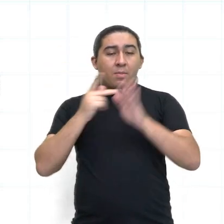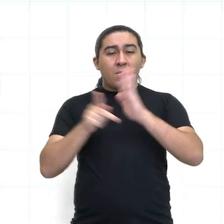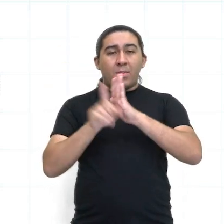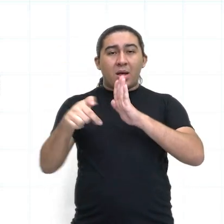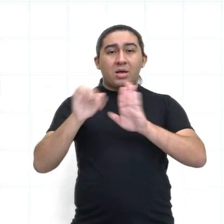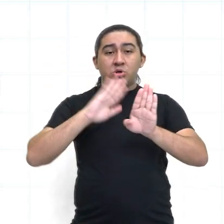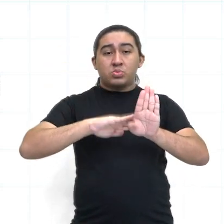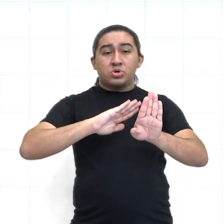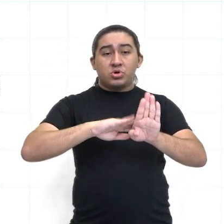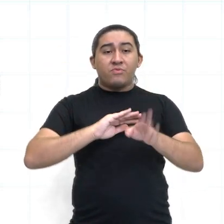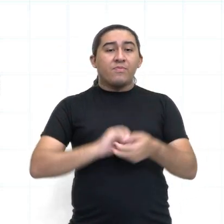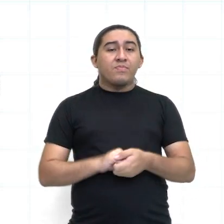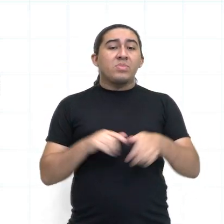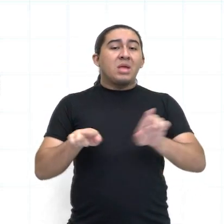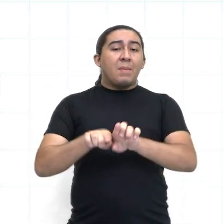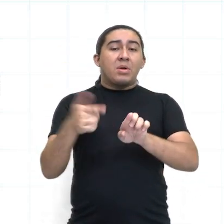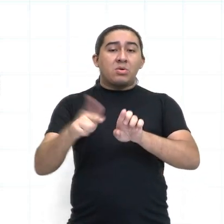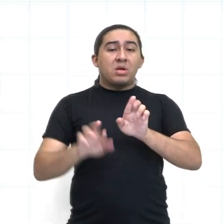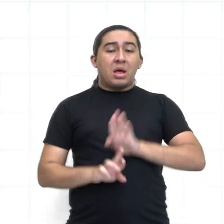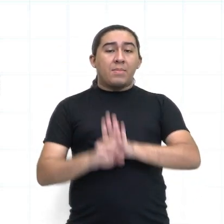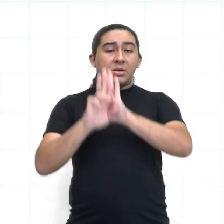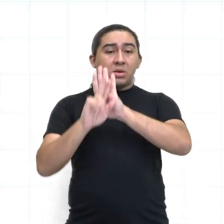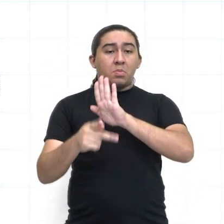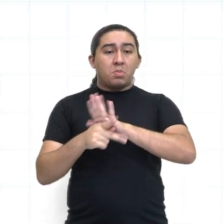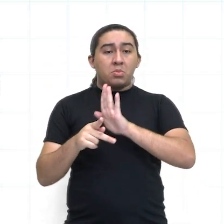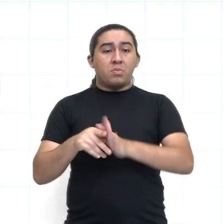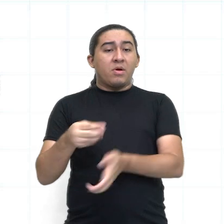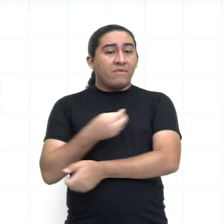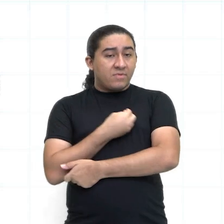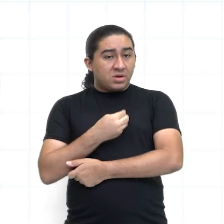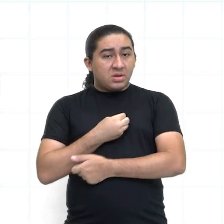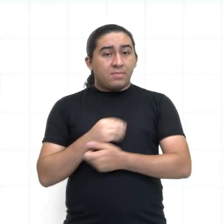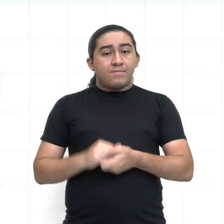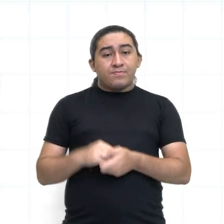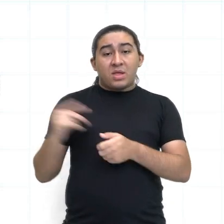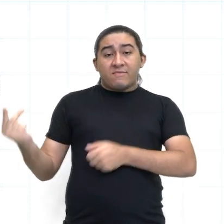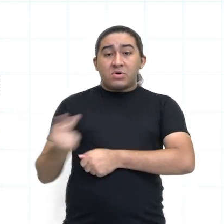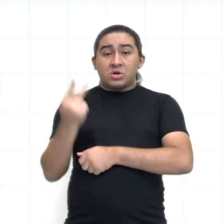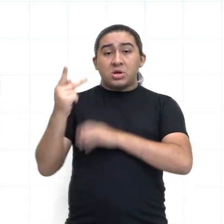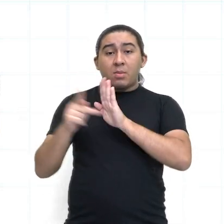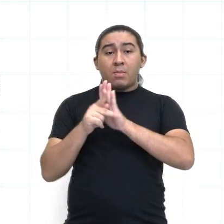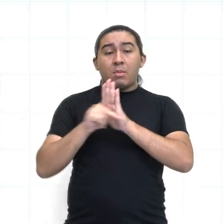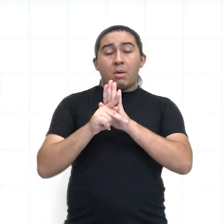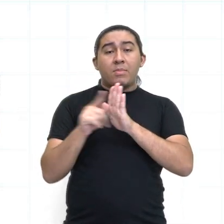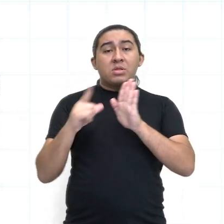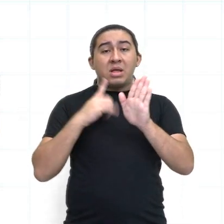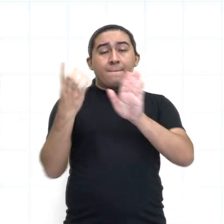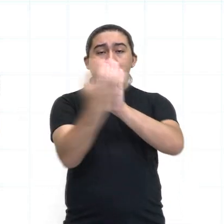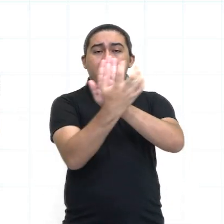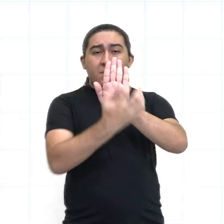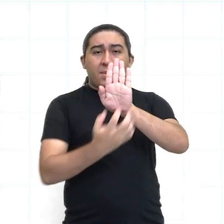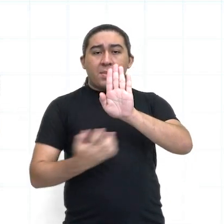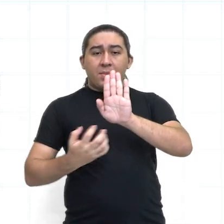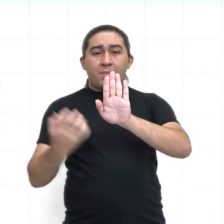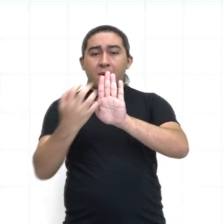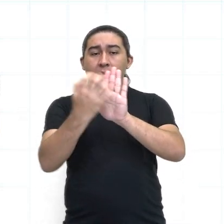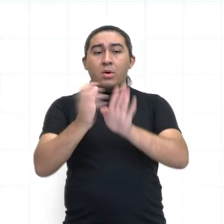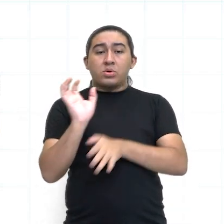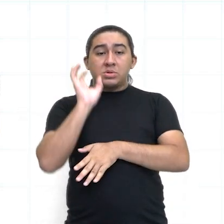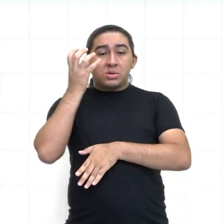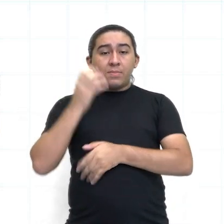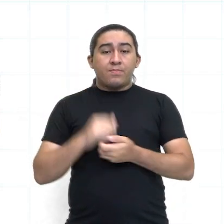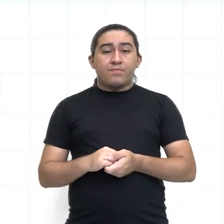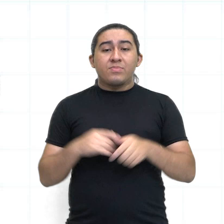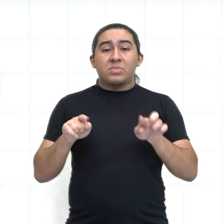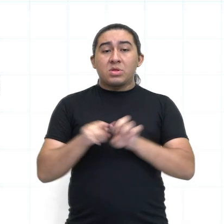subjetiva, a não representação mimética da realidade, a valorização da gravura e da arte primitiva, a